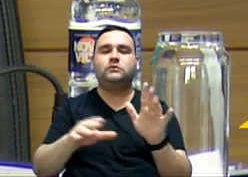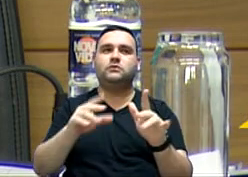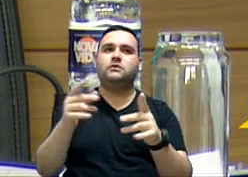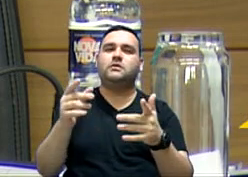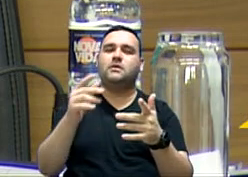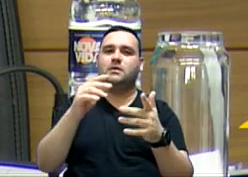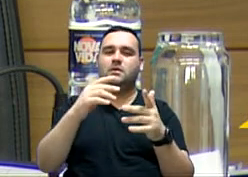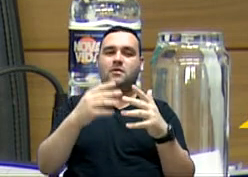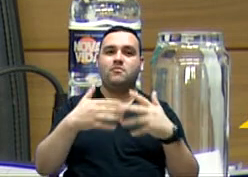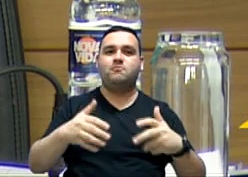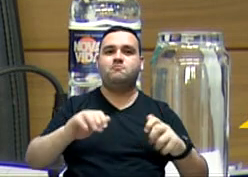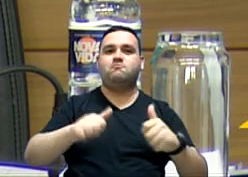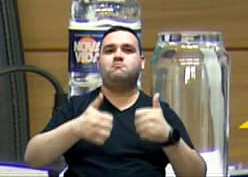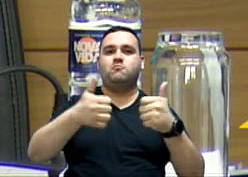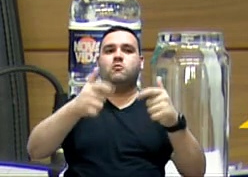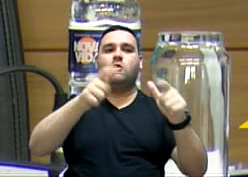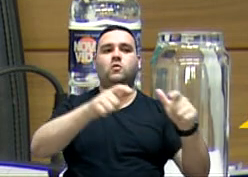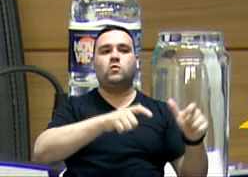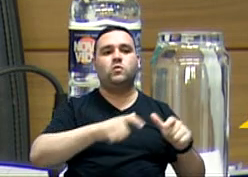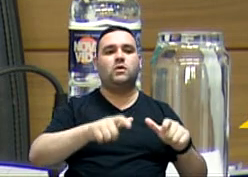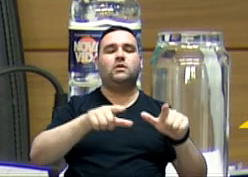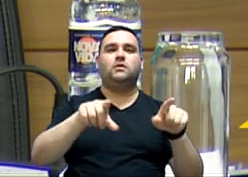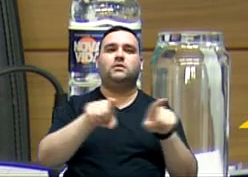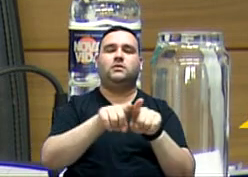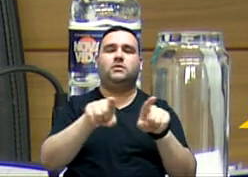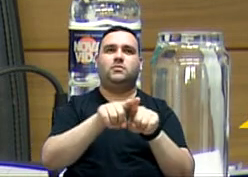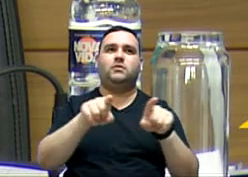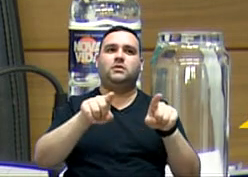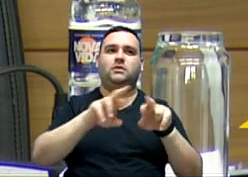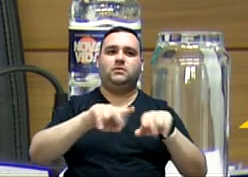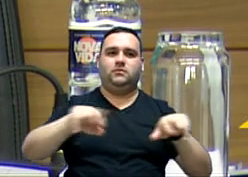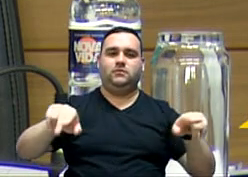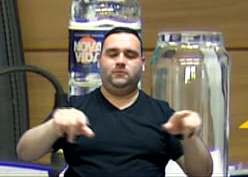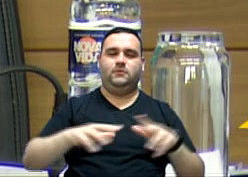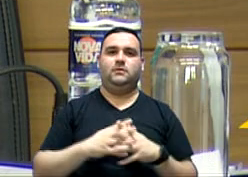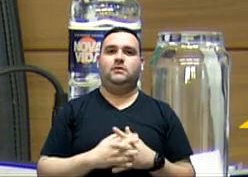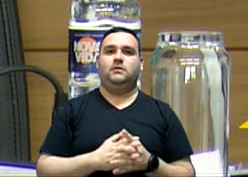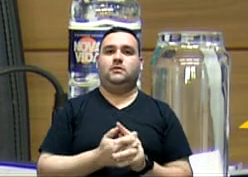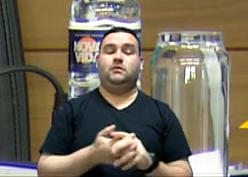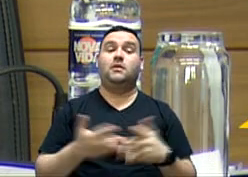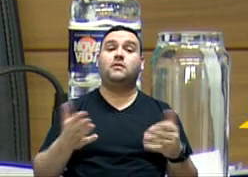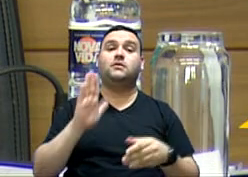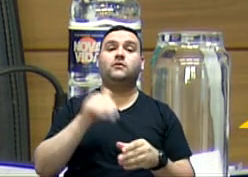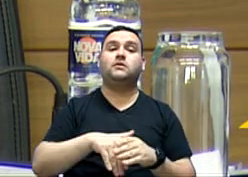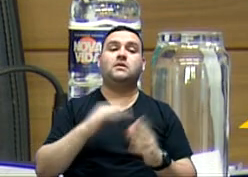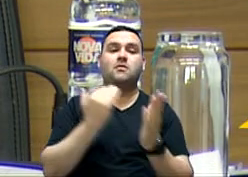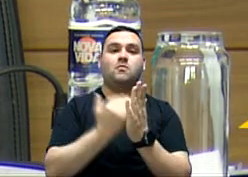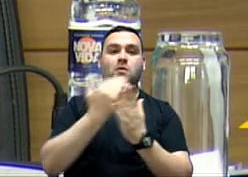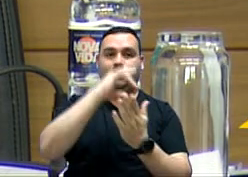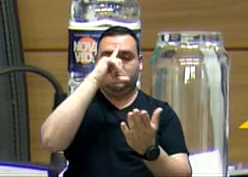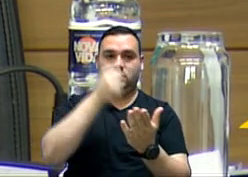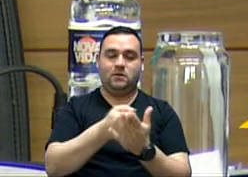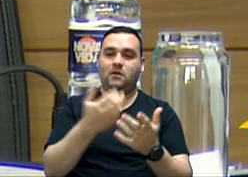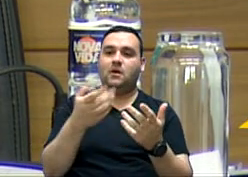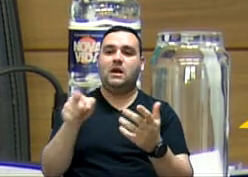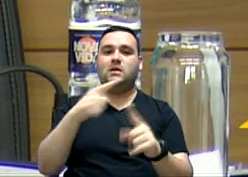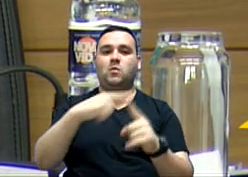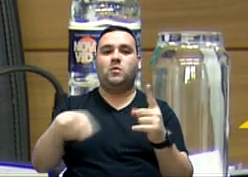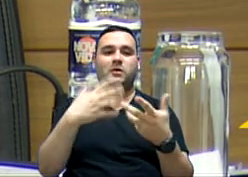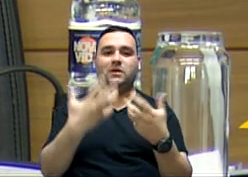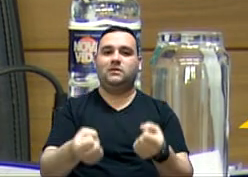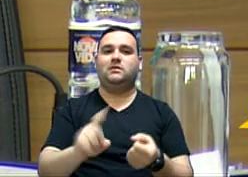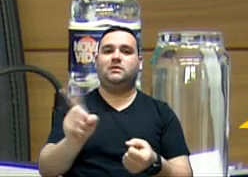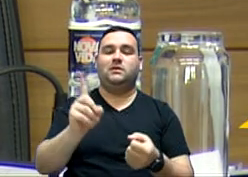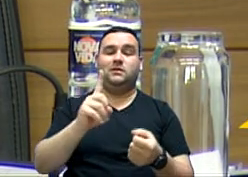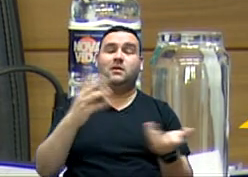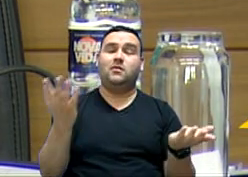fiscais para melhorias nos bairros e lagradouros e da outras providências. Votação, maioria absoluta para rejeitar. O